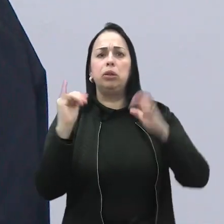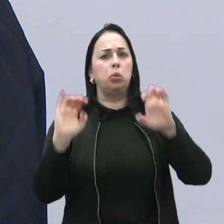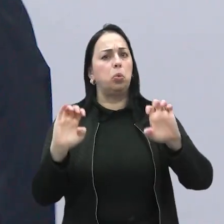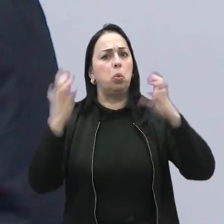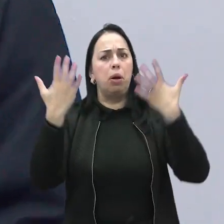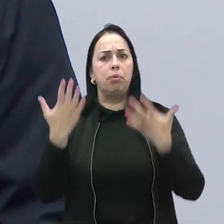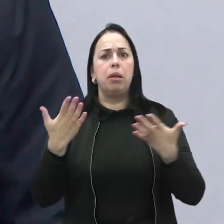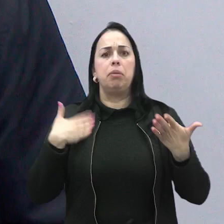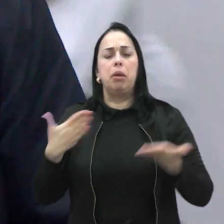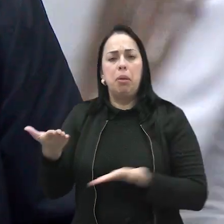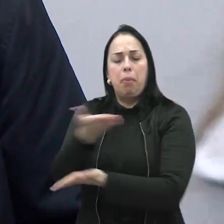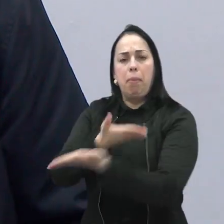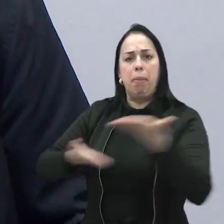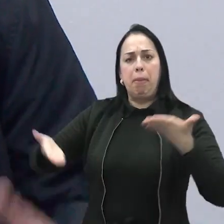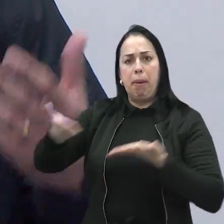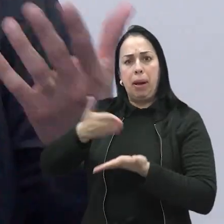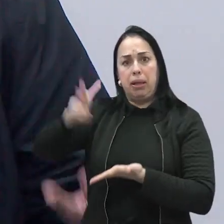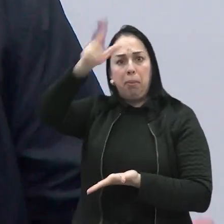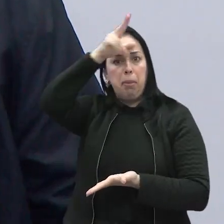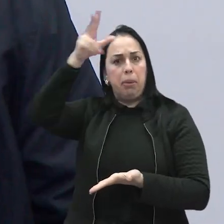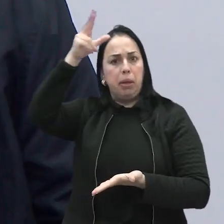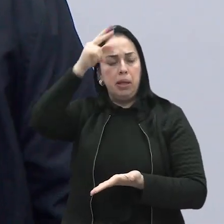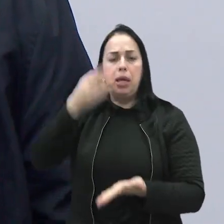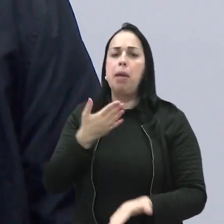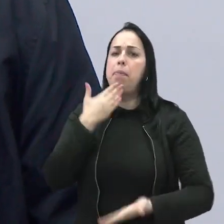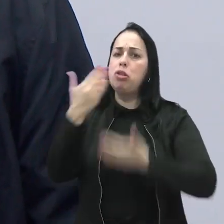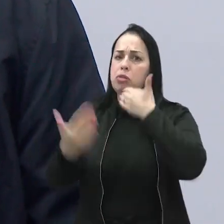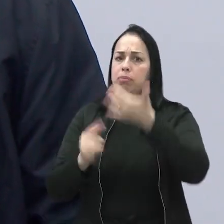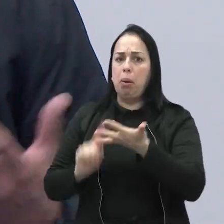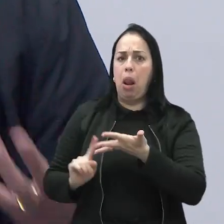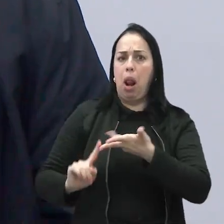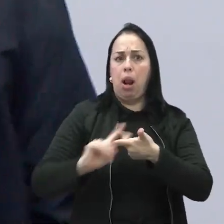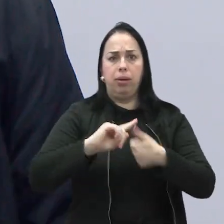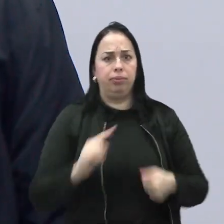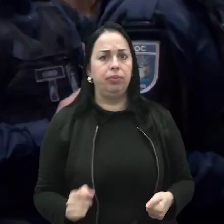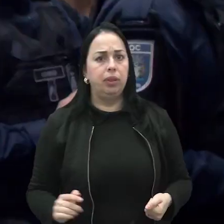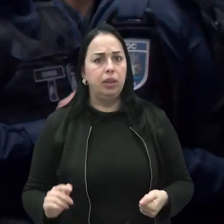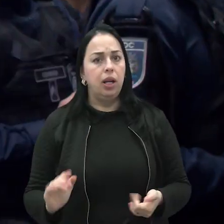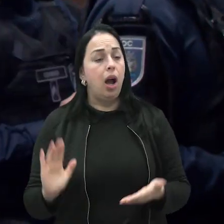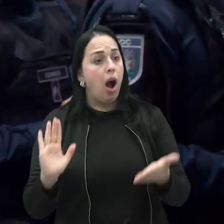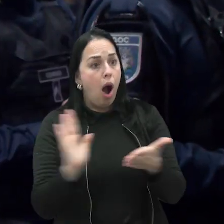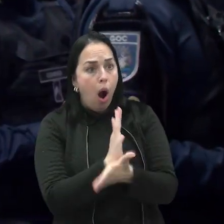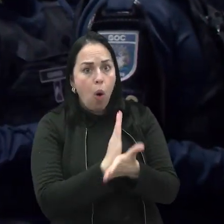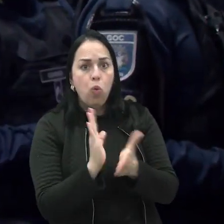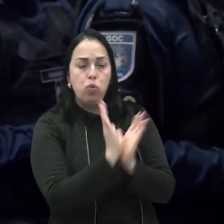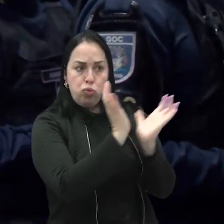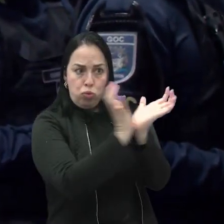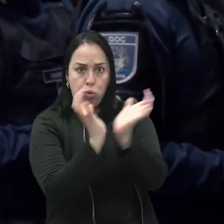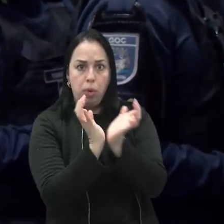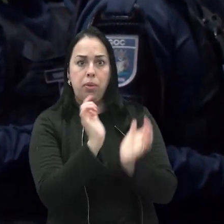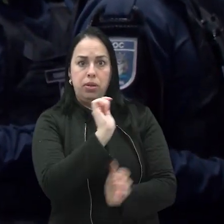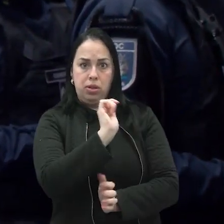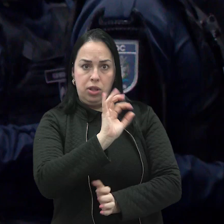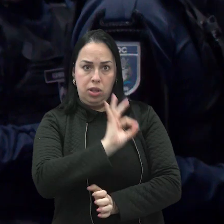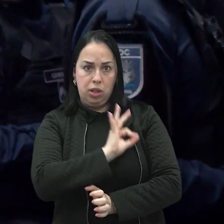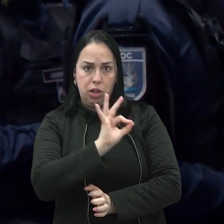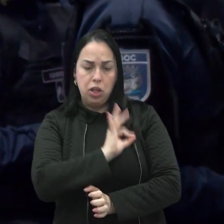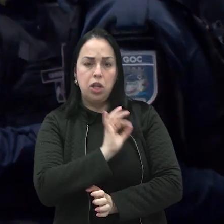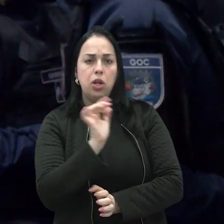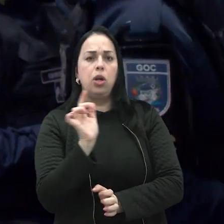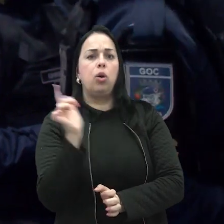evento para estreitar laços com o poder público e reivindicar demandas. Algumas GCMs têm um poder aquisitivo,